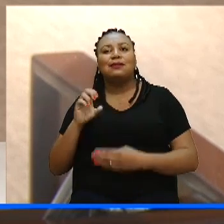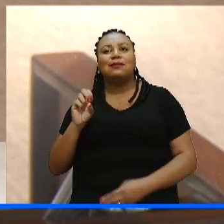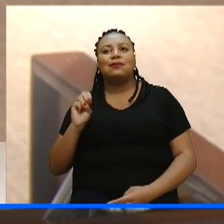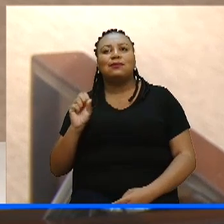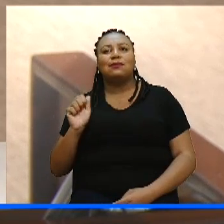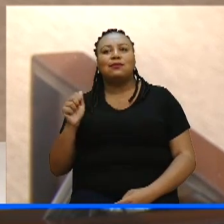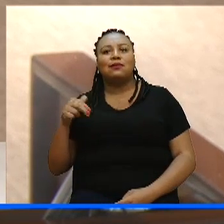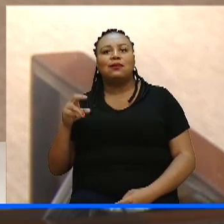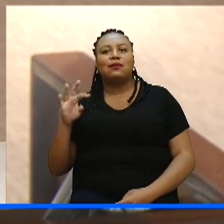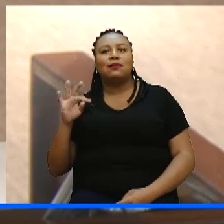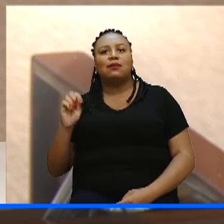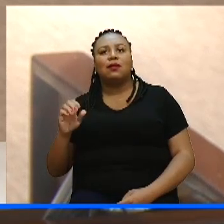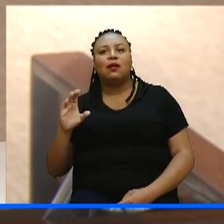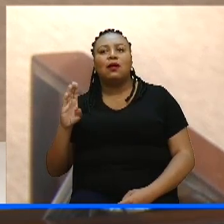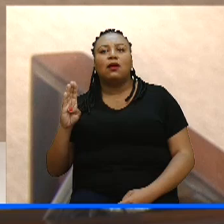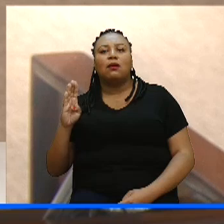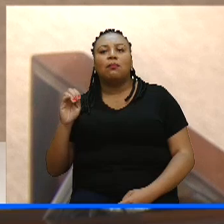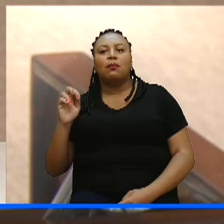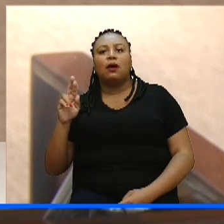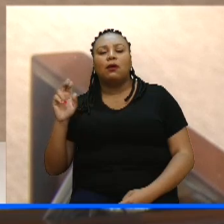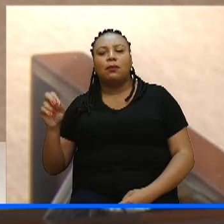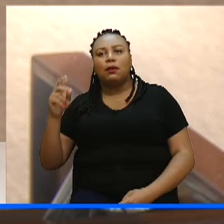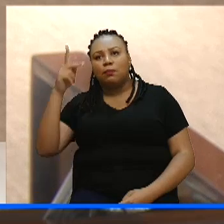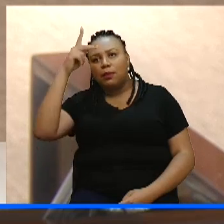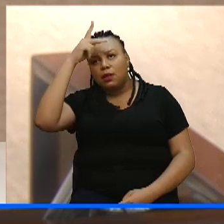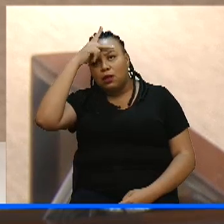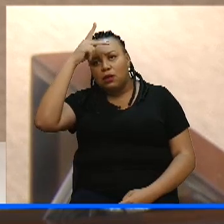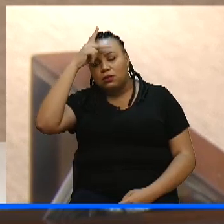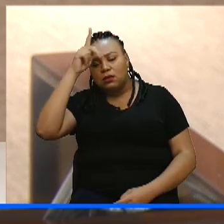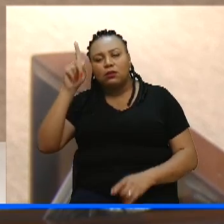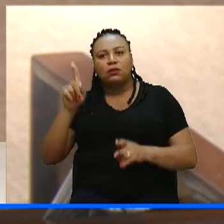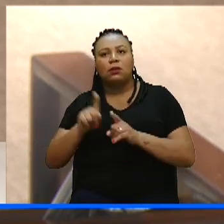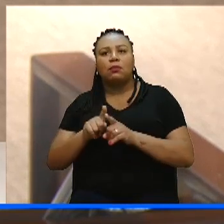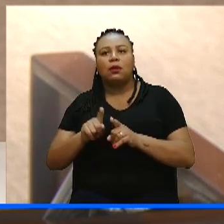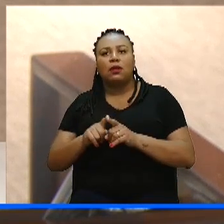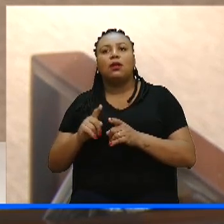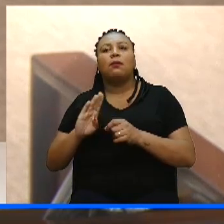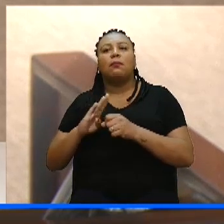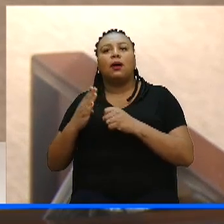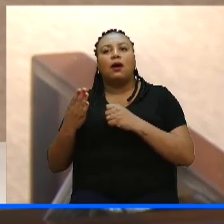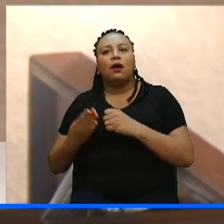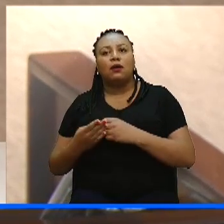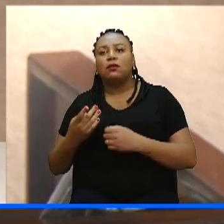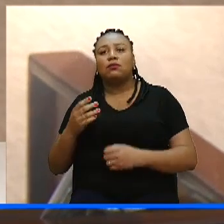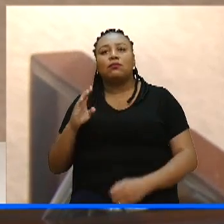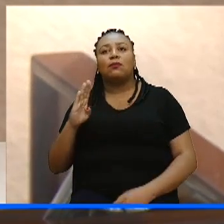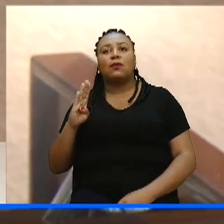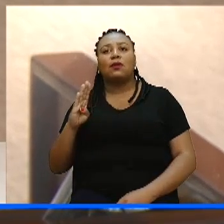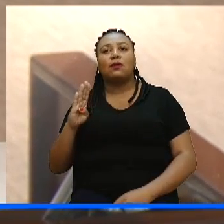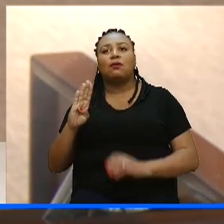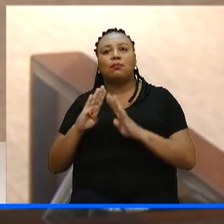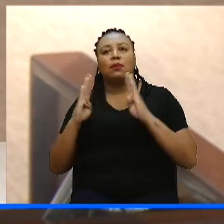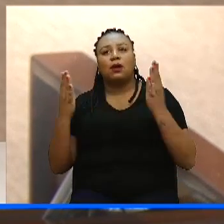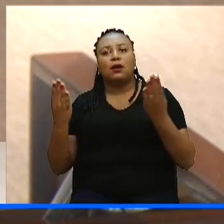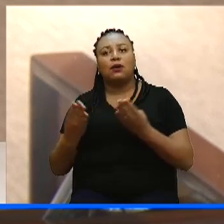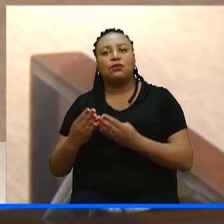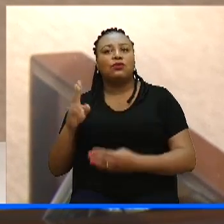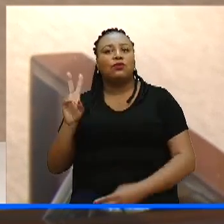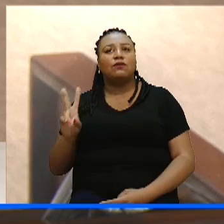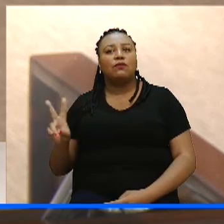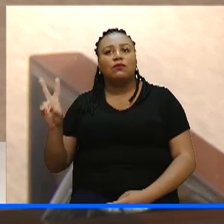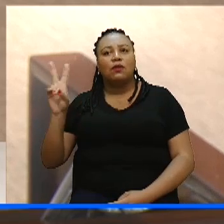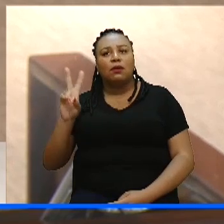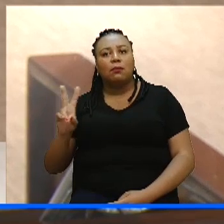bagagem de camacuã em camaquã e também a bagagem de lomba do sabão em viamão a montante do arroio